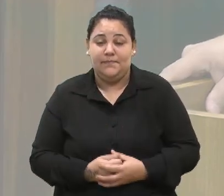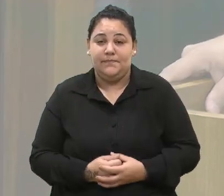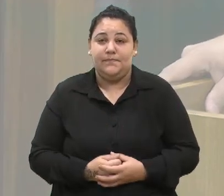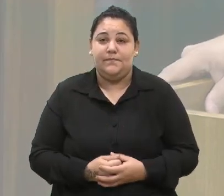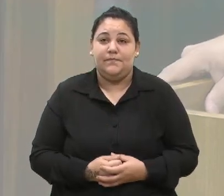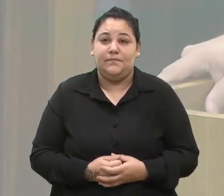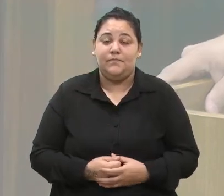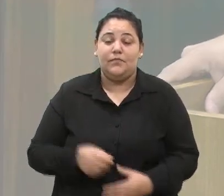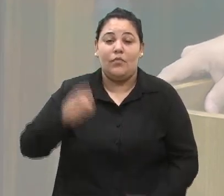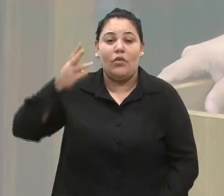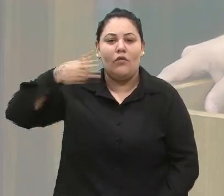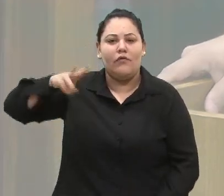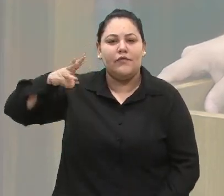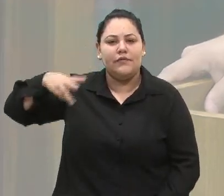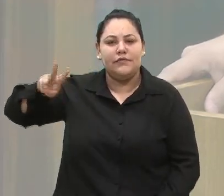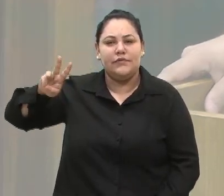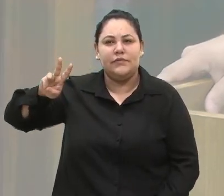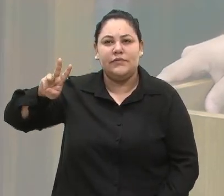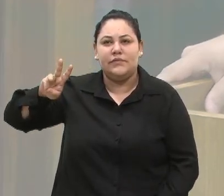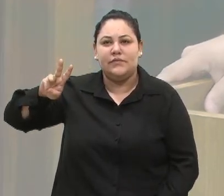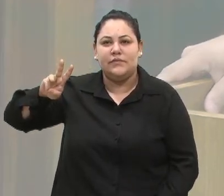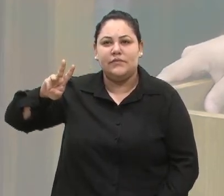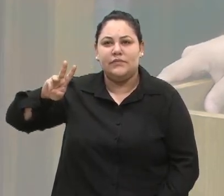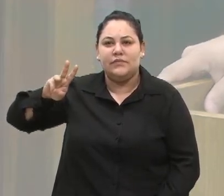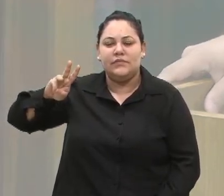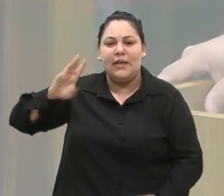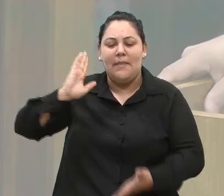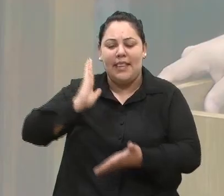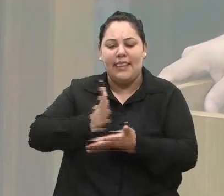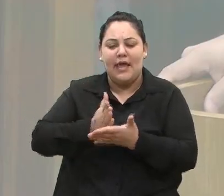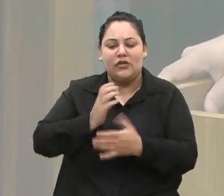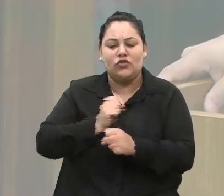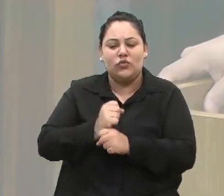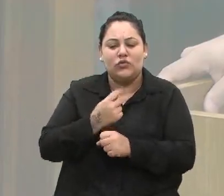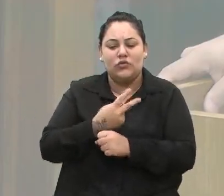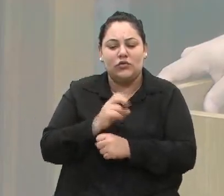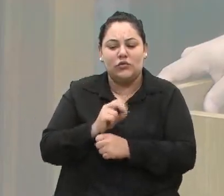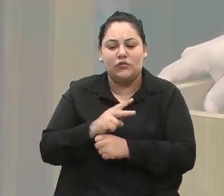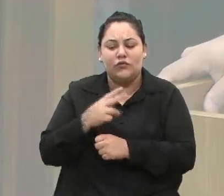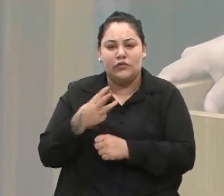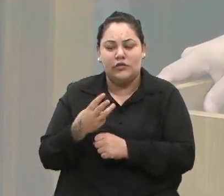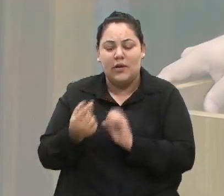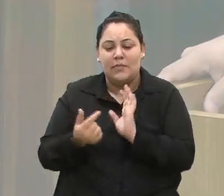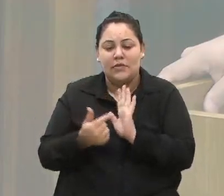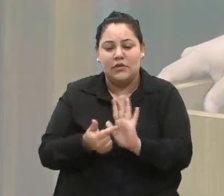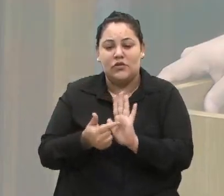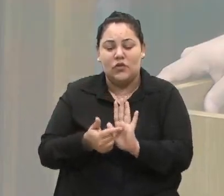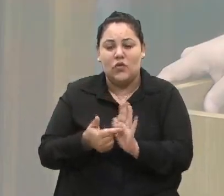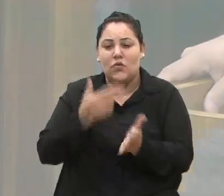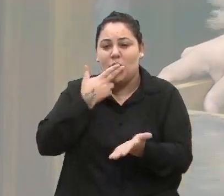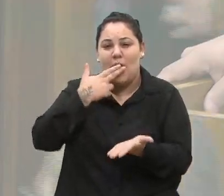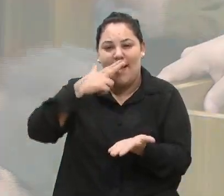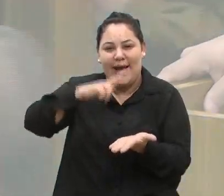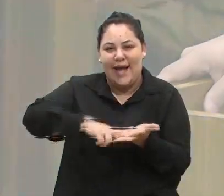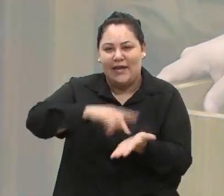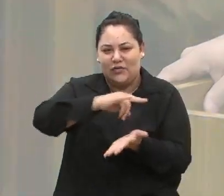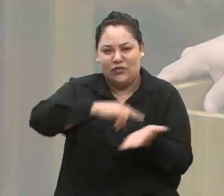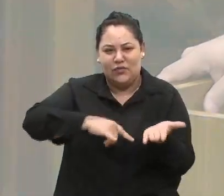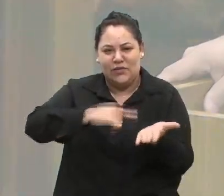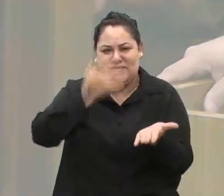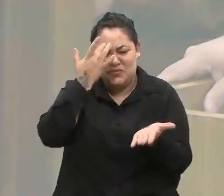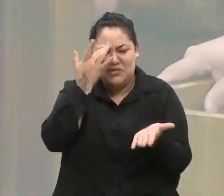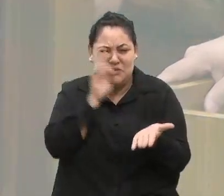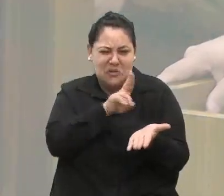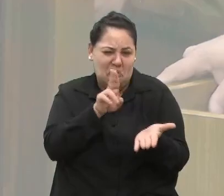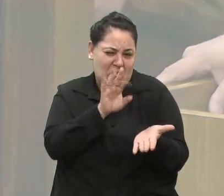O Virvi, pela metade do ano de 23, apresentou uma carta de intenções, né? O documento, não sei se é exatamente esse o nome,